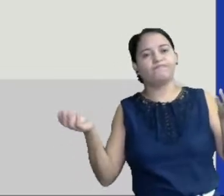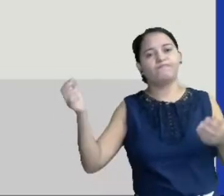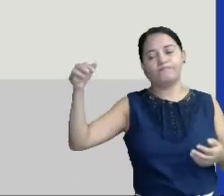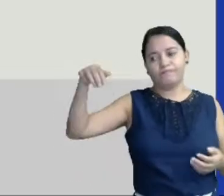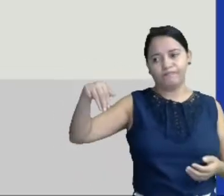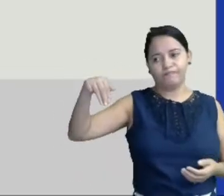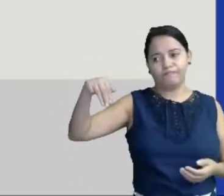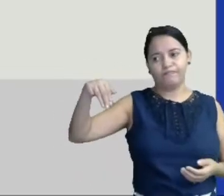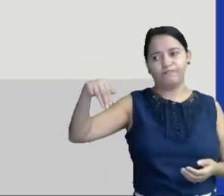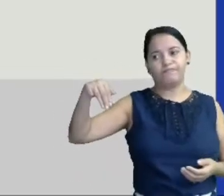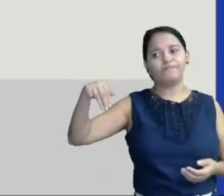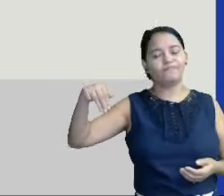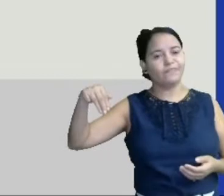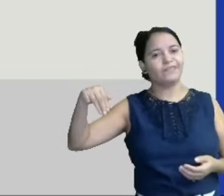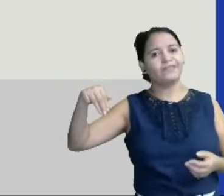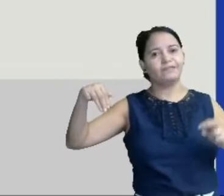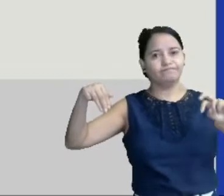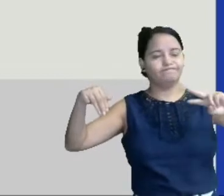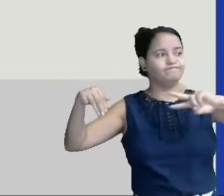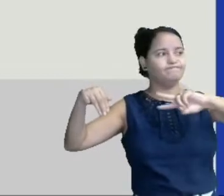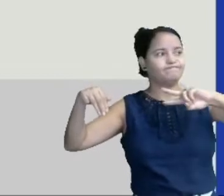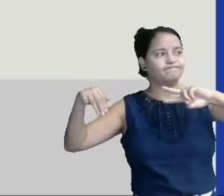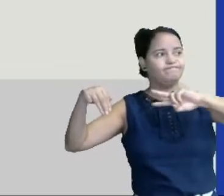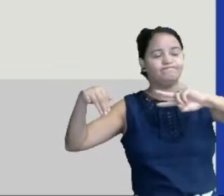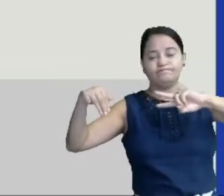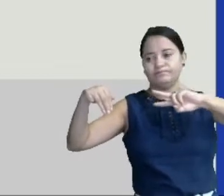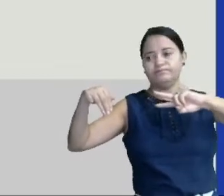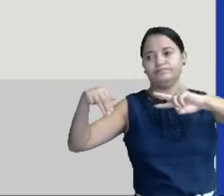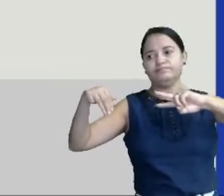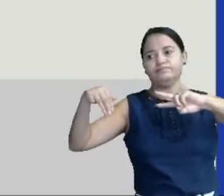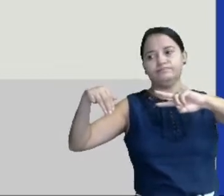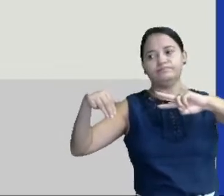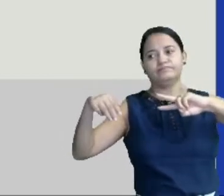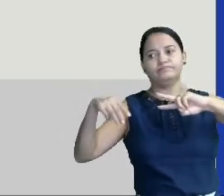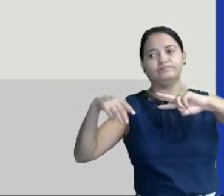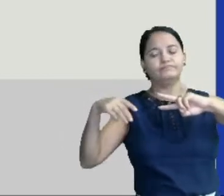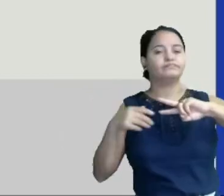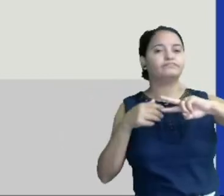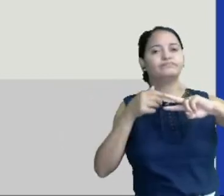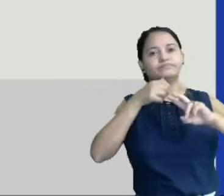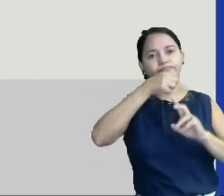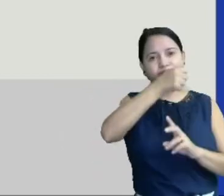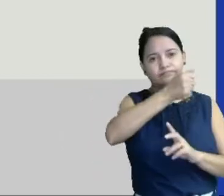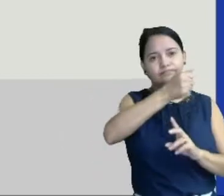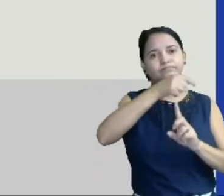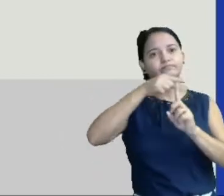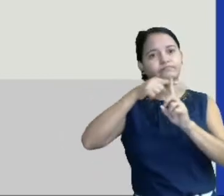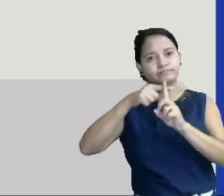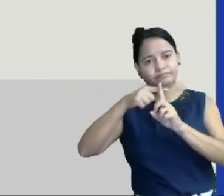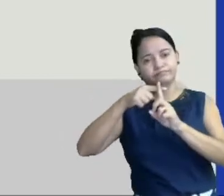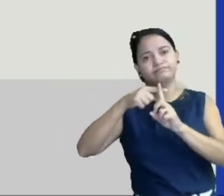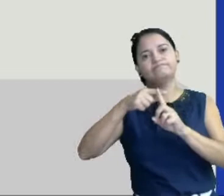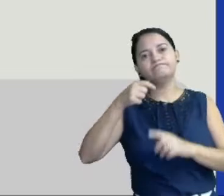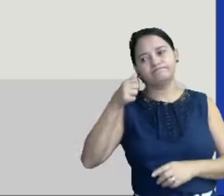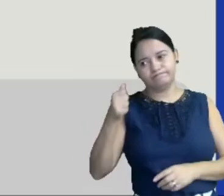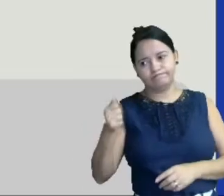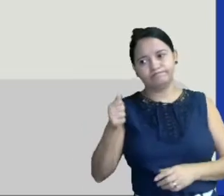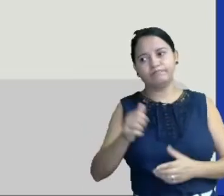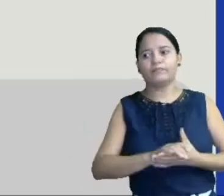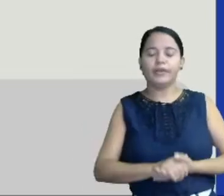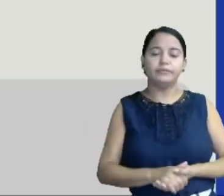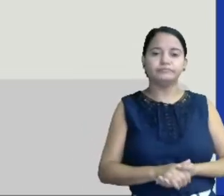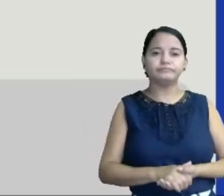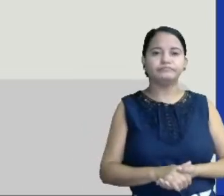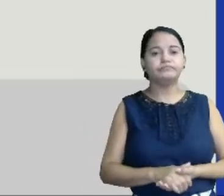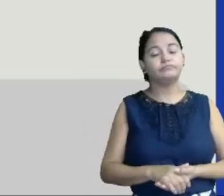me maior do que a mais a né Deixa que eu adiciono o peso dos dois